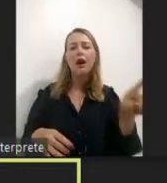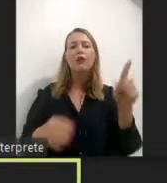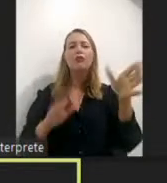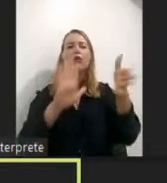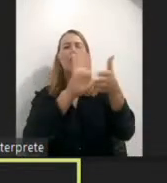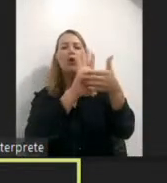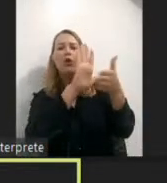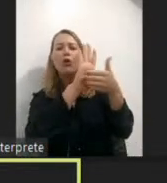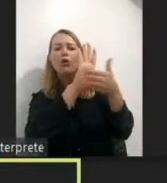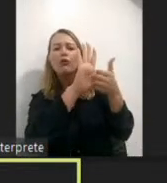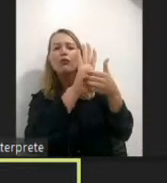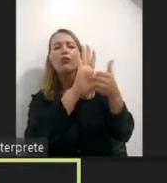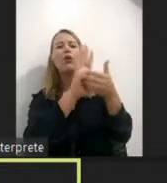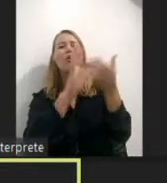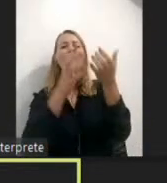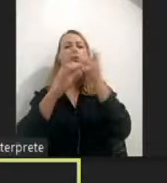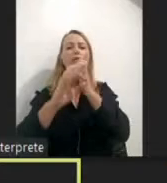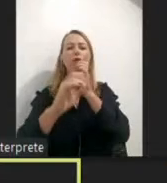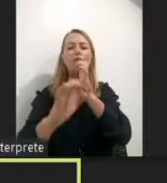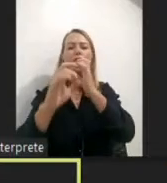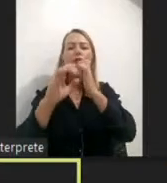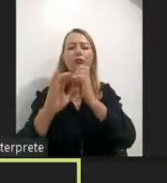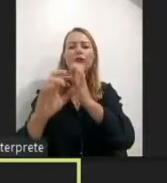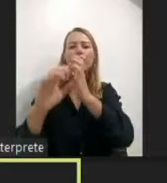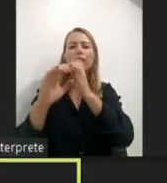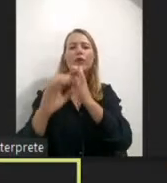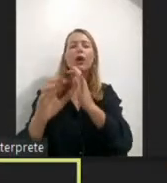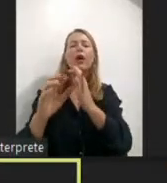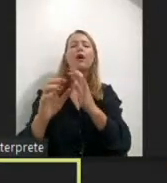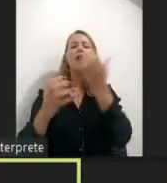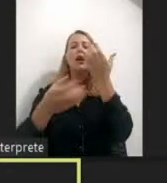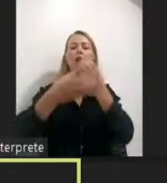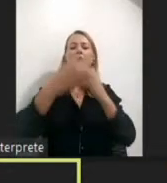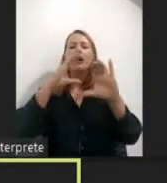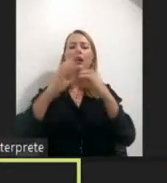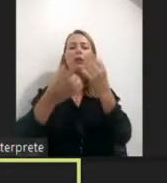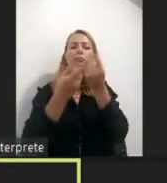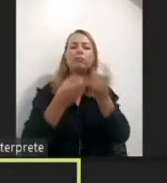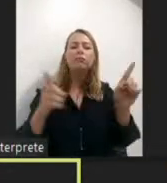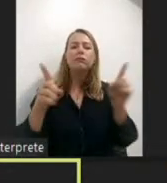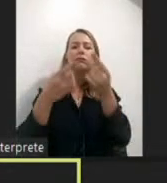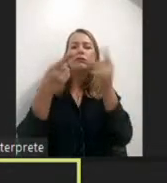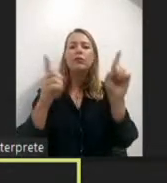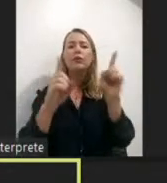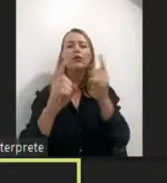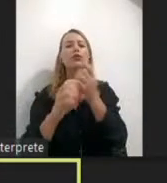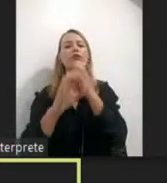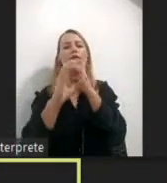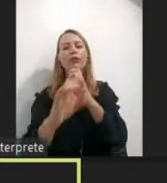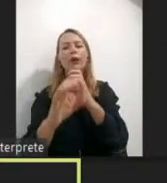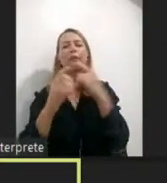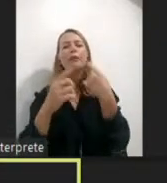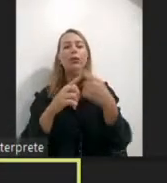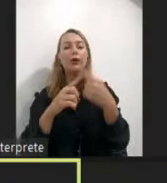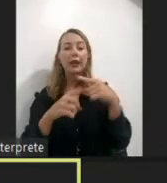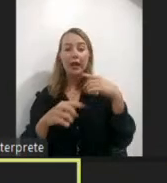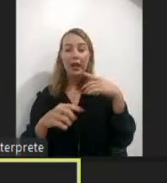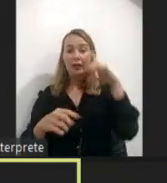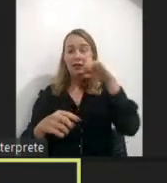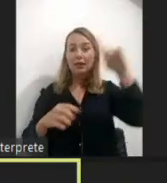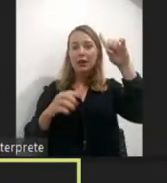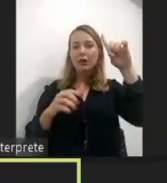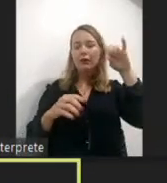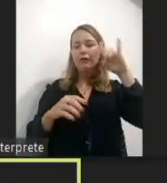com flauta, cantem-lhe salmos com adufe e harpa, porque o Senhor se agrada do seu povo e de